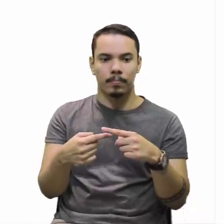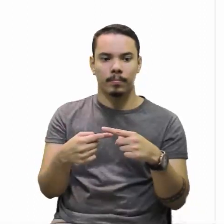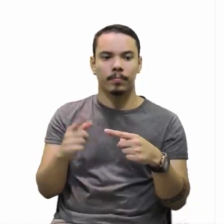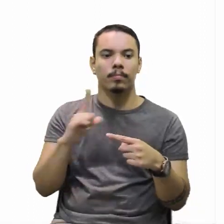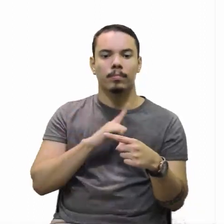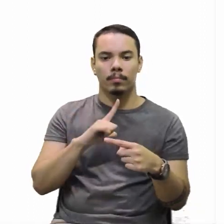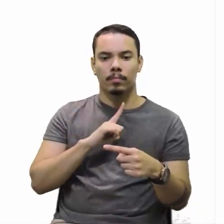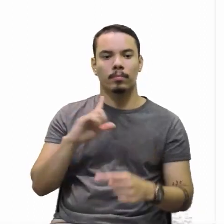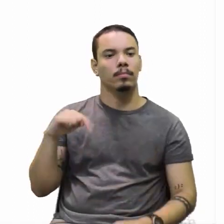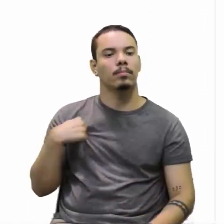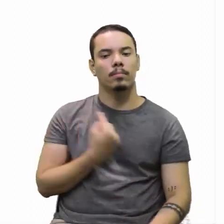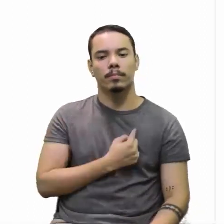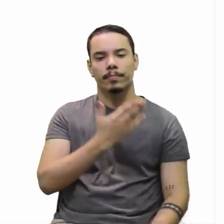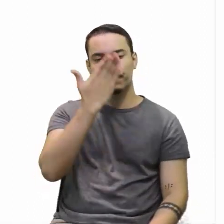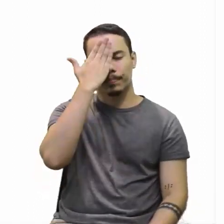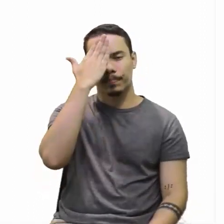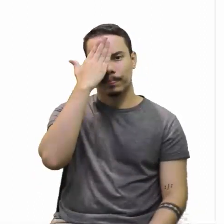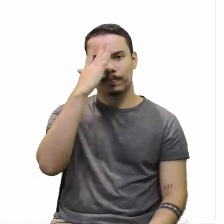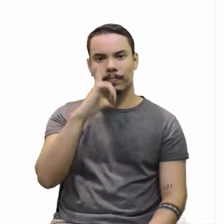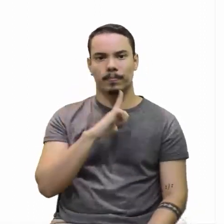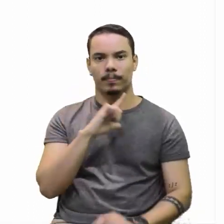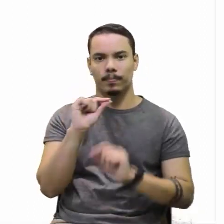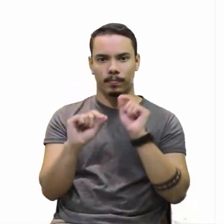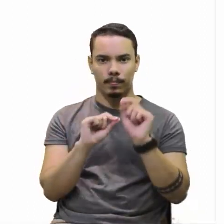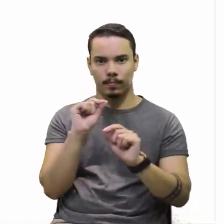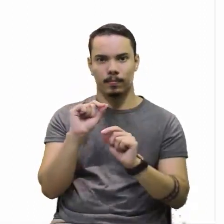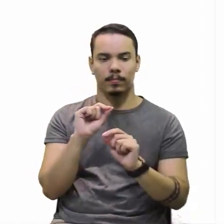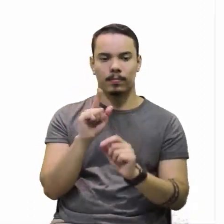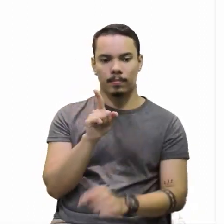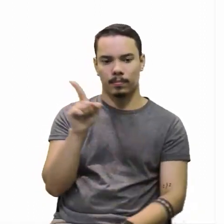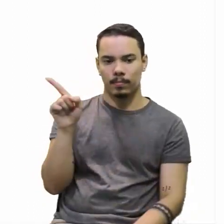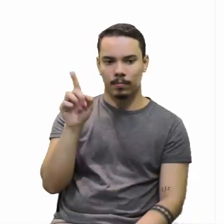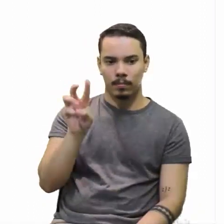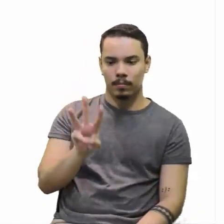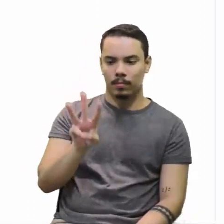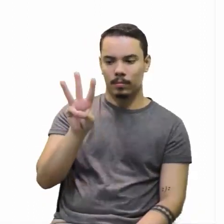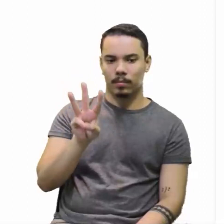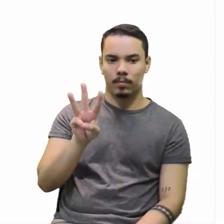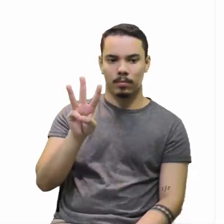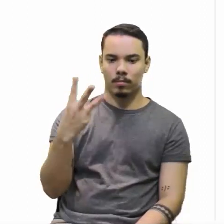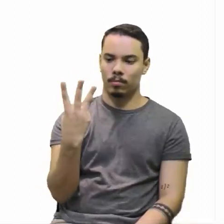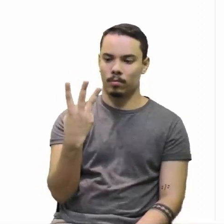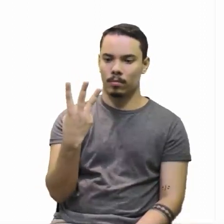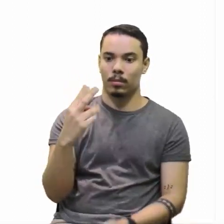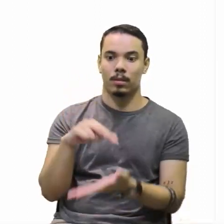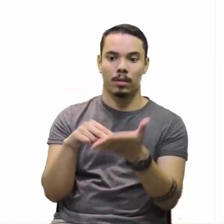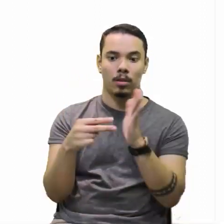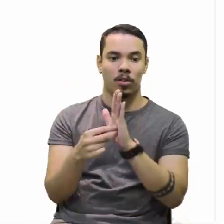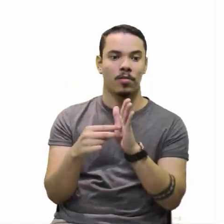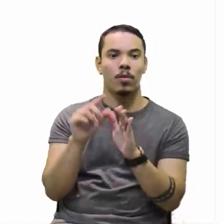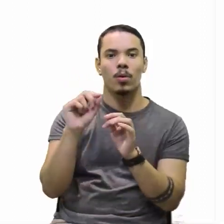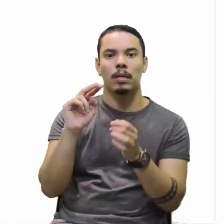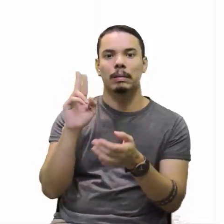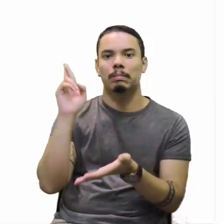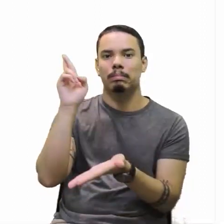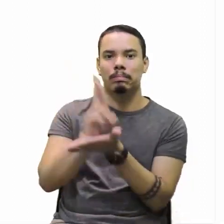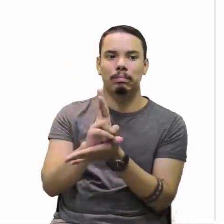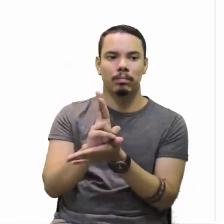nós sabemos aí que essa é a representação de velocidade angular, vimos lá no primeiro ano,